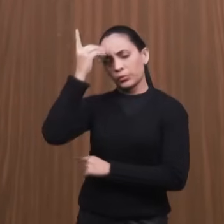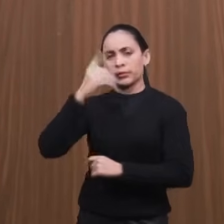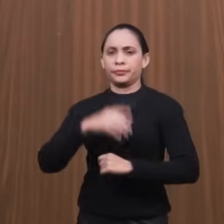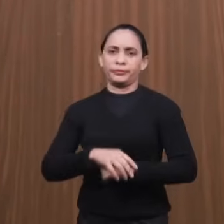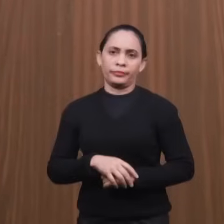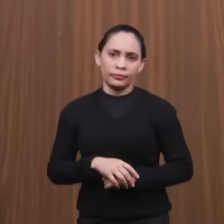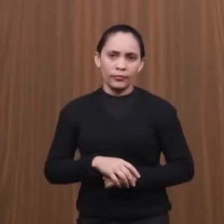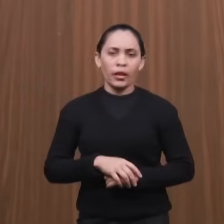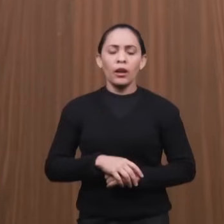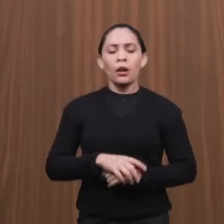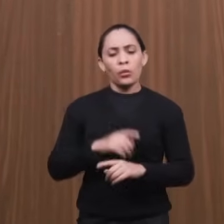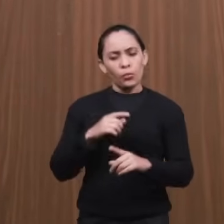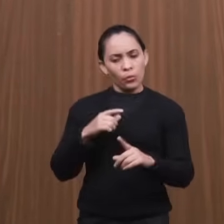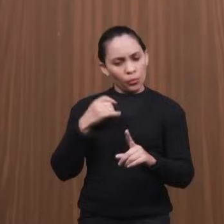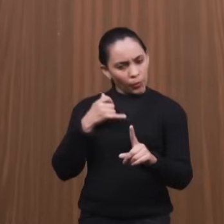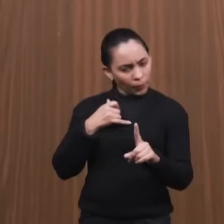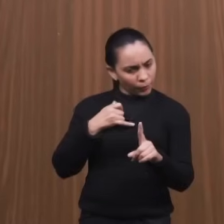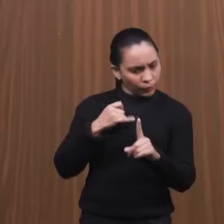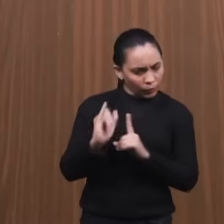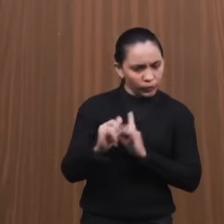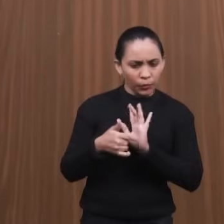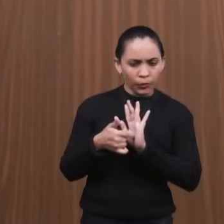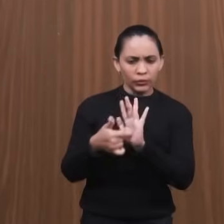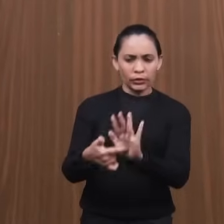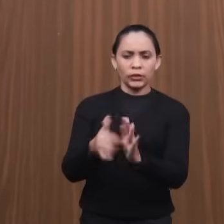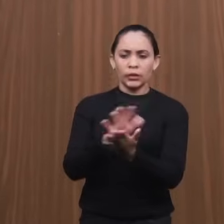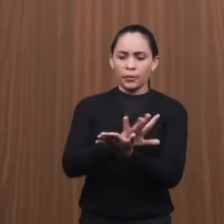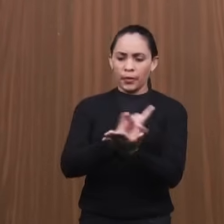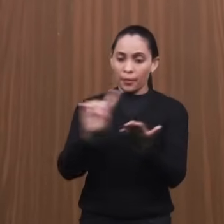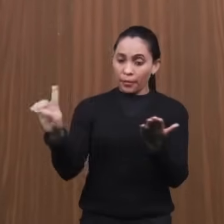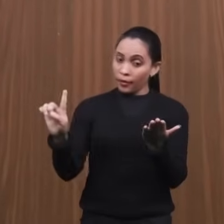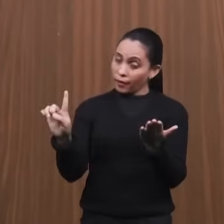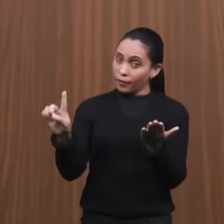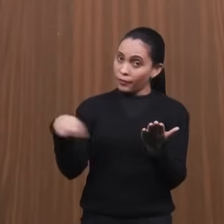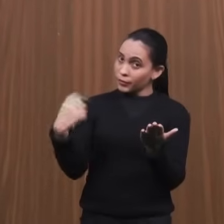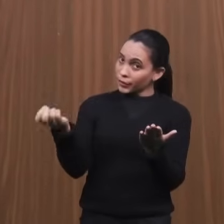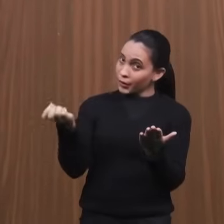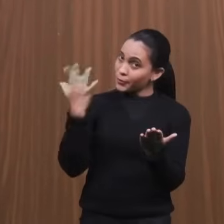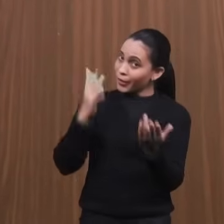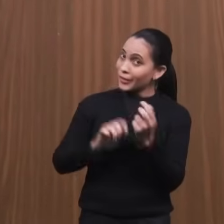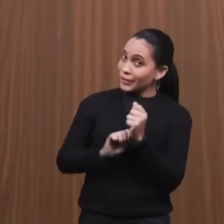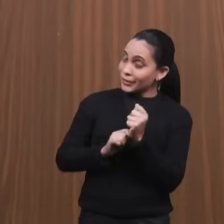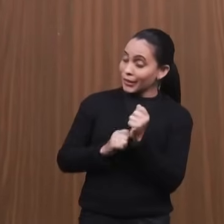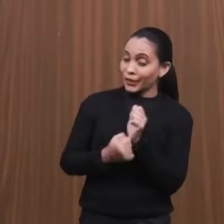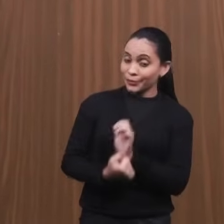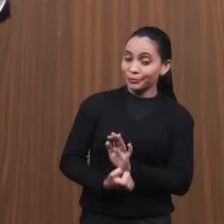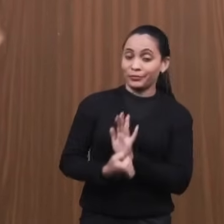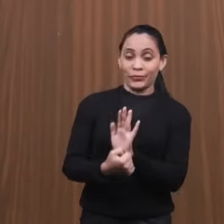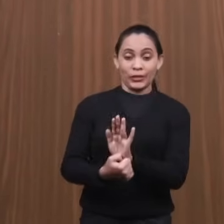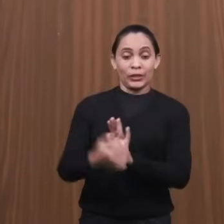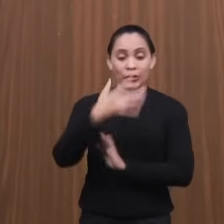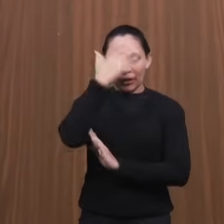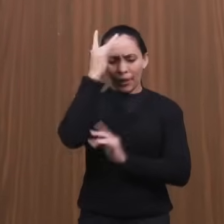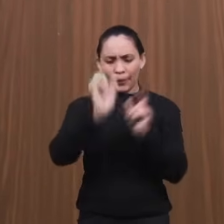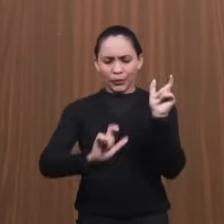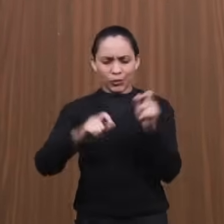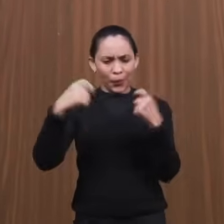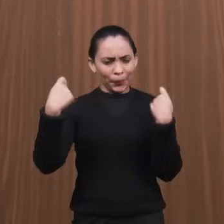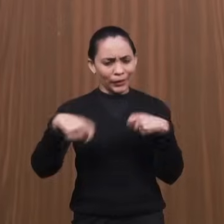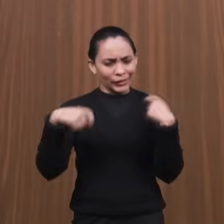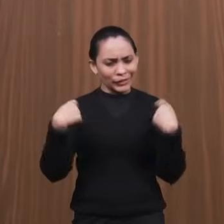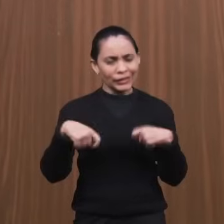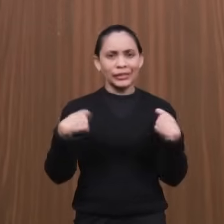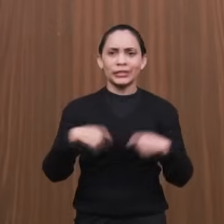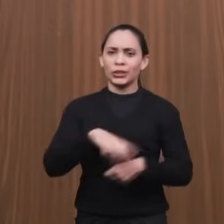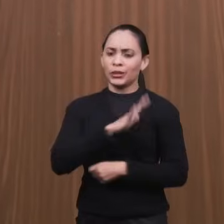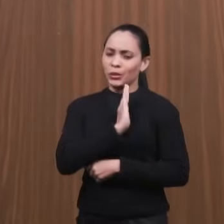espirituais, sinais, direção acerca da palavra, o Senhor mostra, revela segredos, da necessidade de alguém, daquilo que está